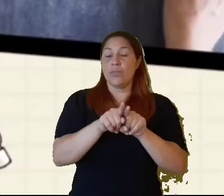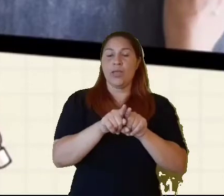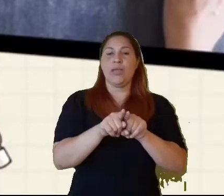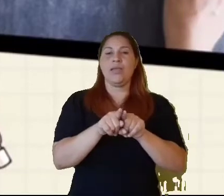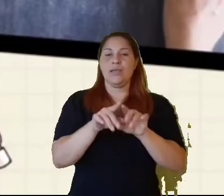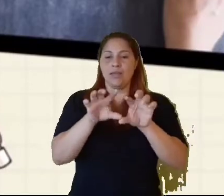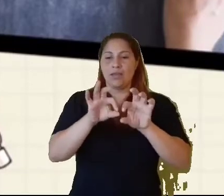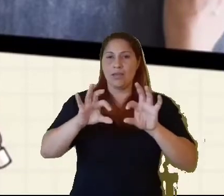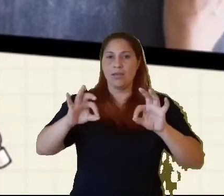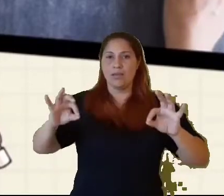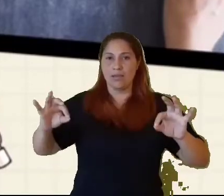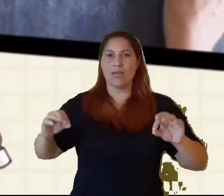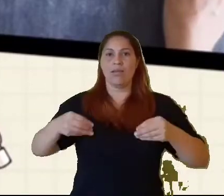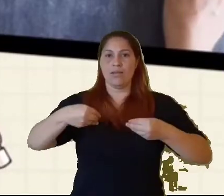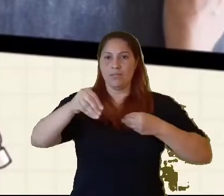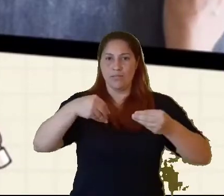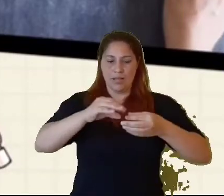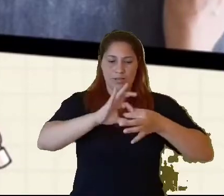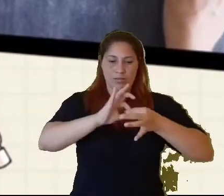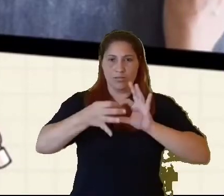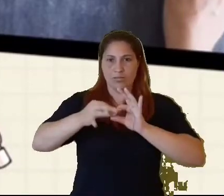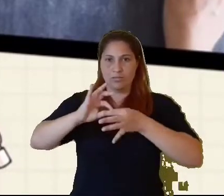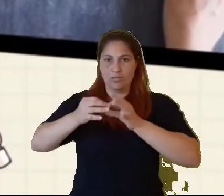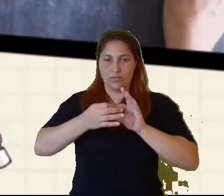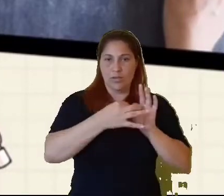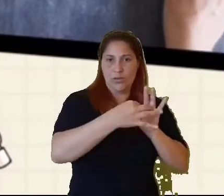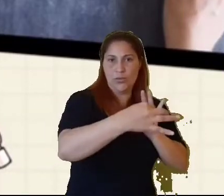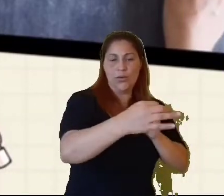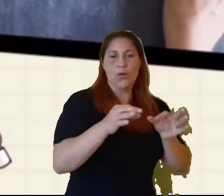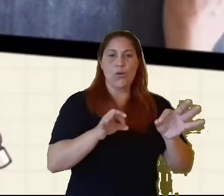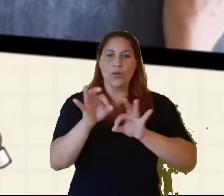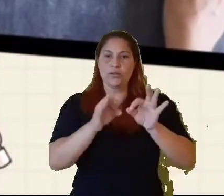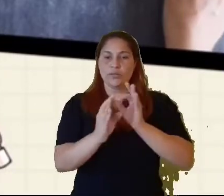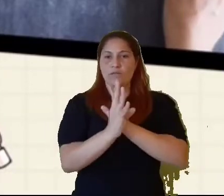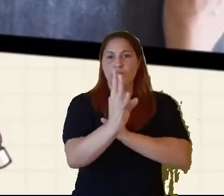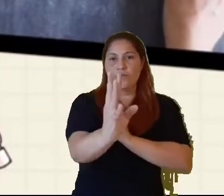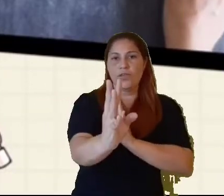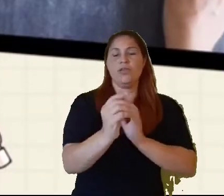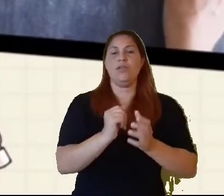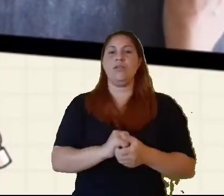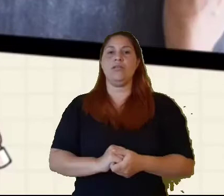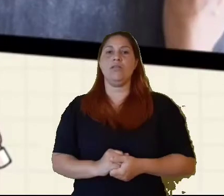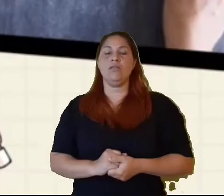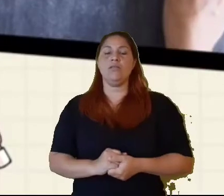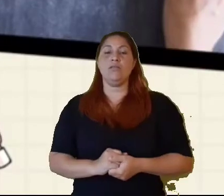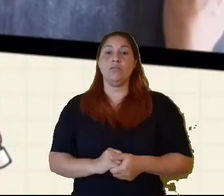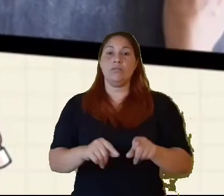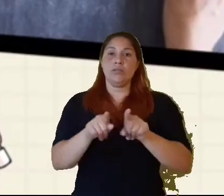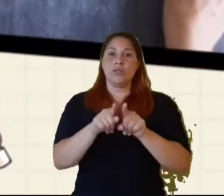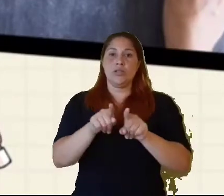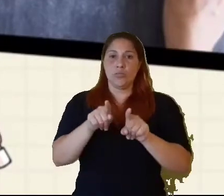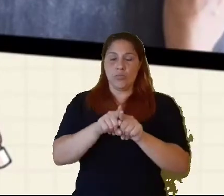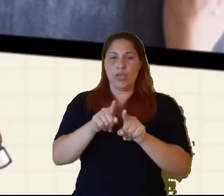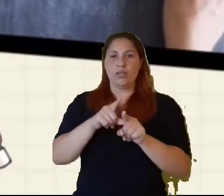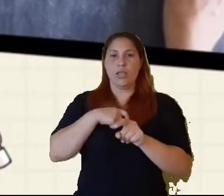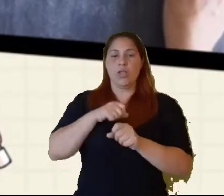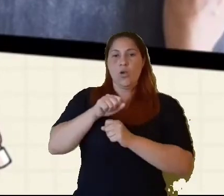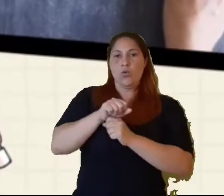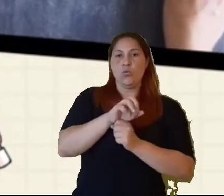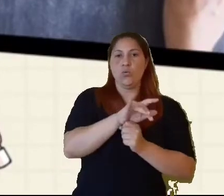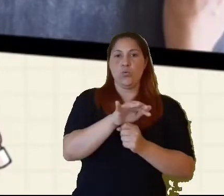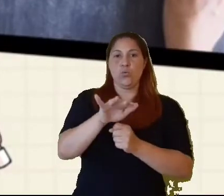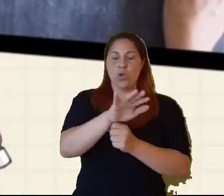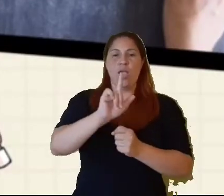também para organizar a ida e a volta, organizar a fila de merenda. Os pulverizadores para higienização são